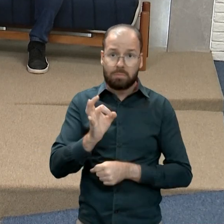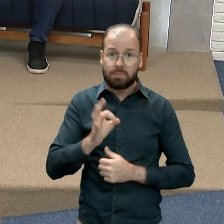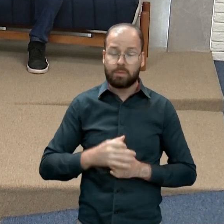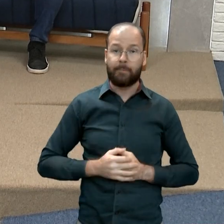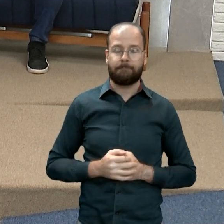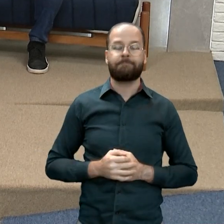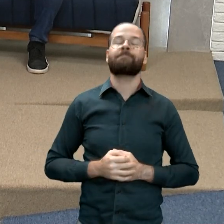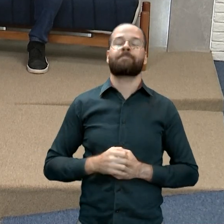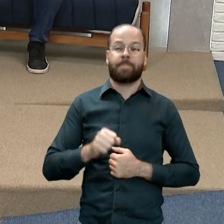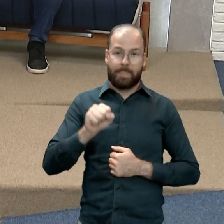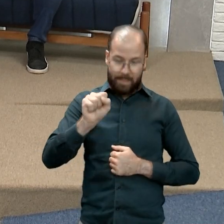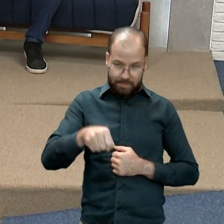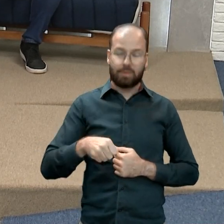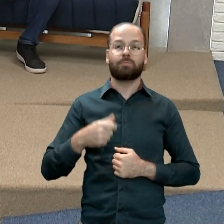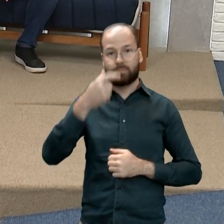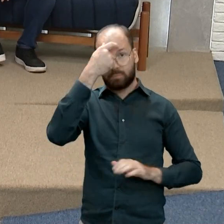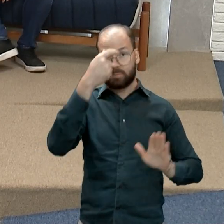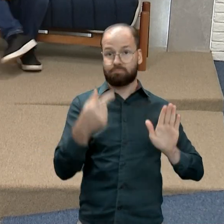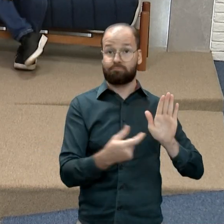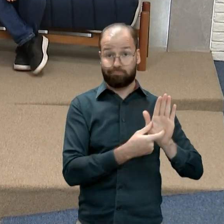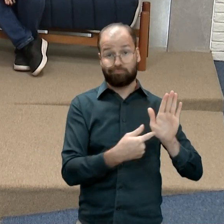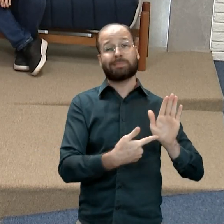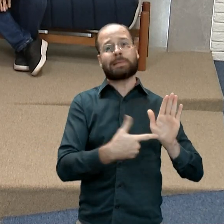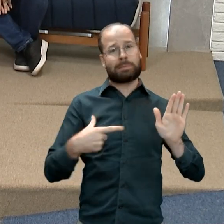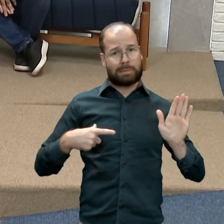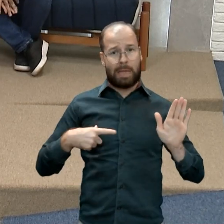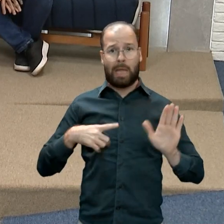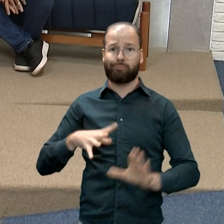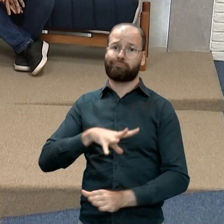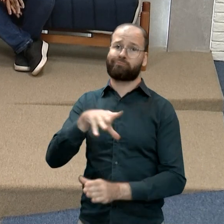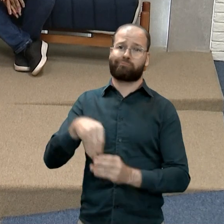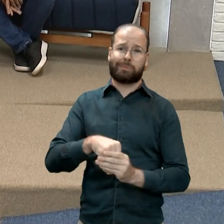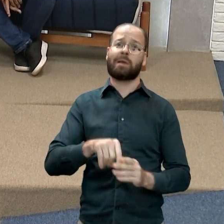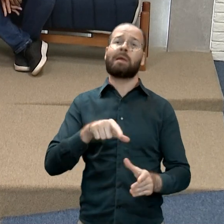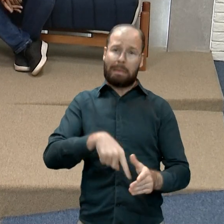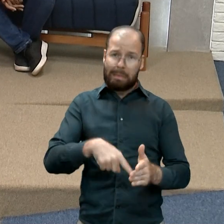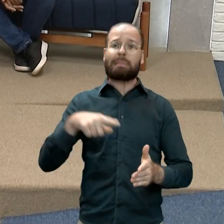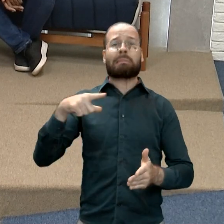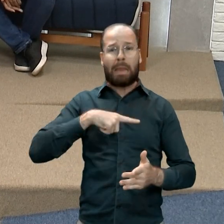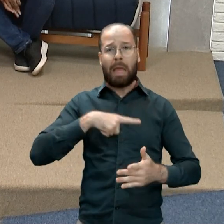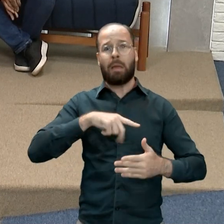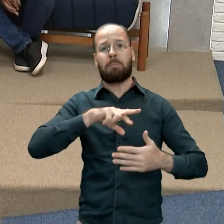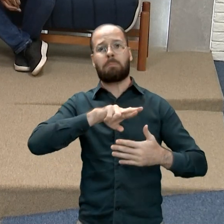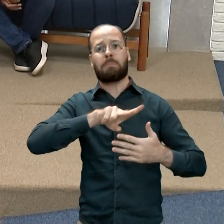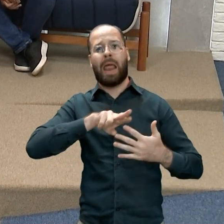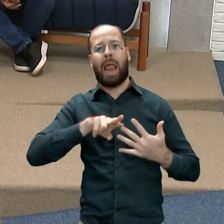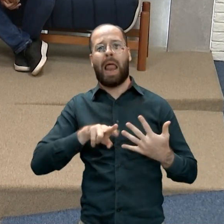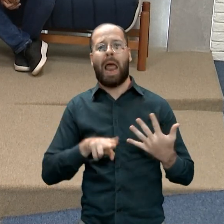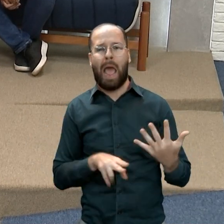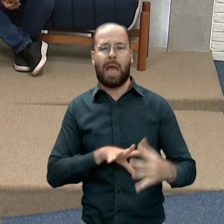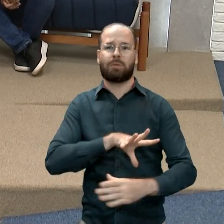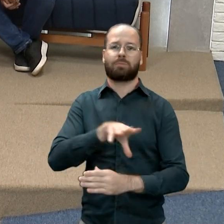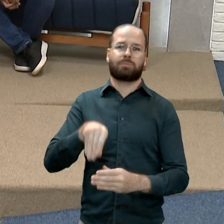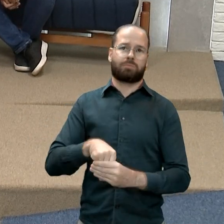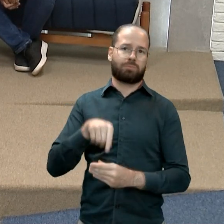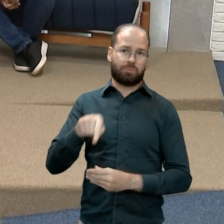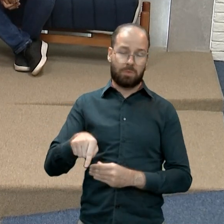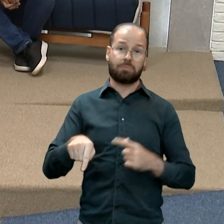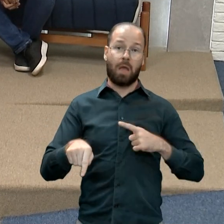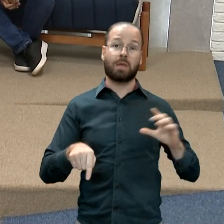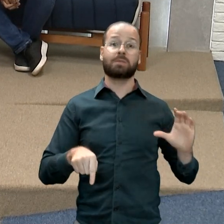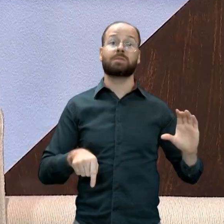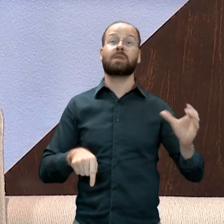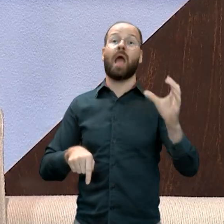de técnicas e processos de inovação que se incorporam, que vêm das ciências que muitas